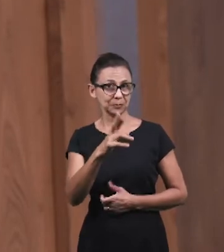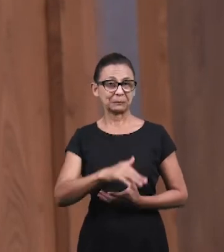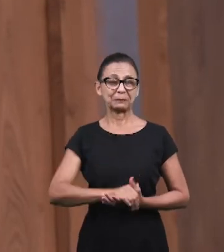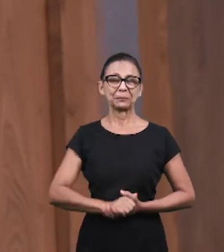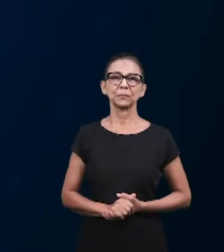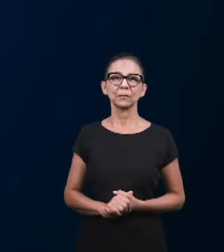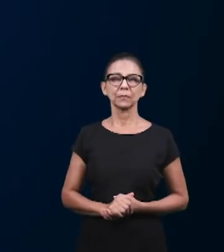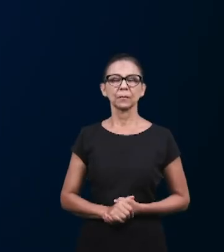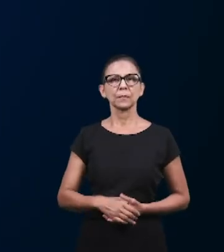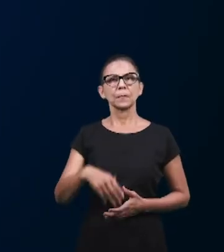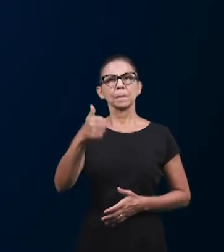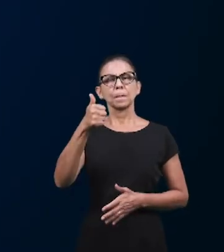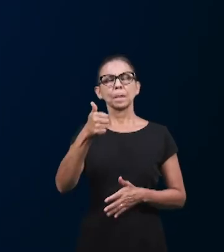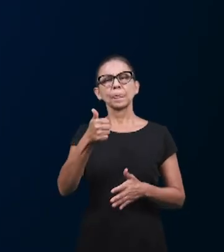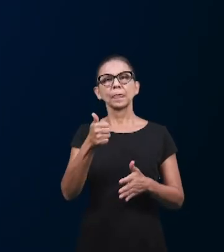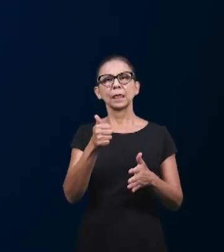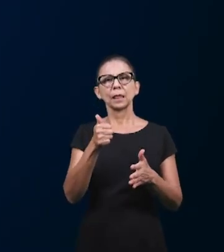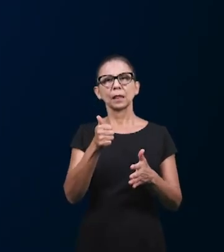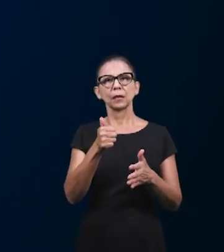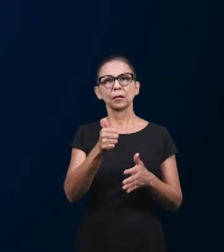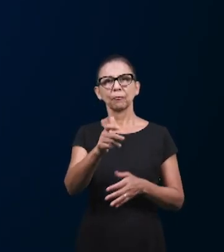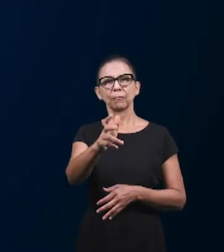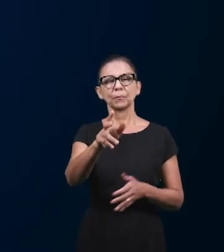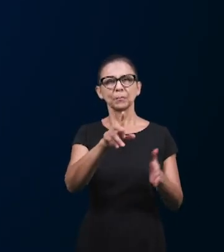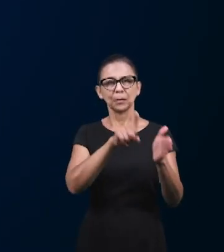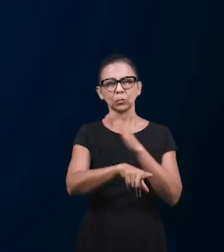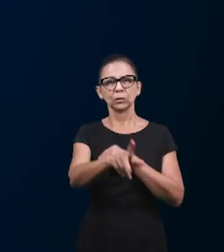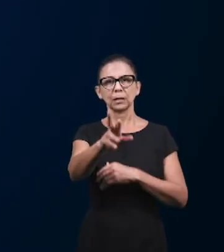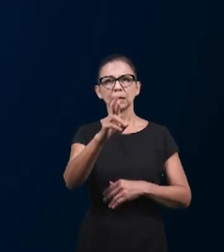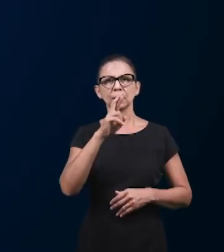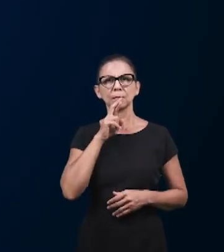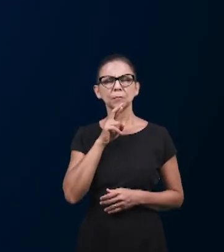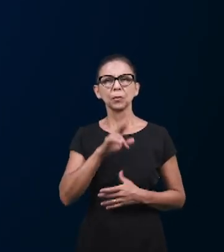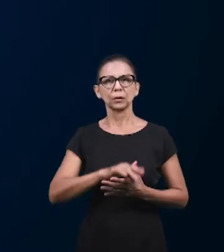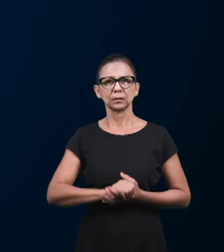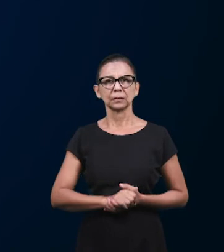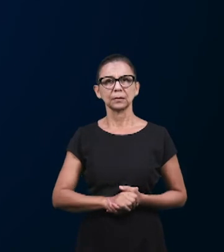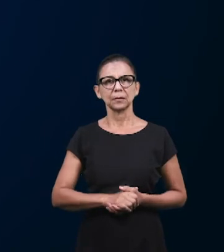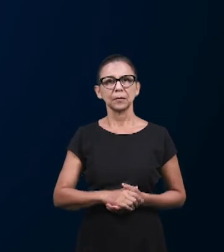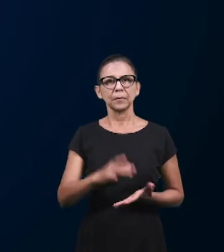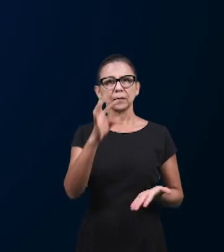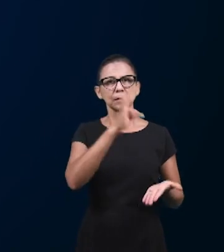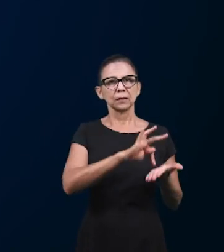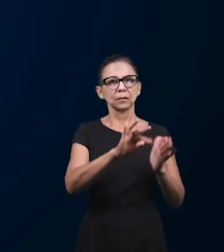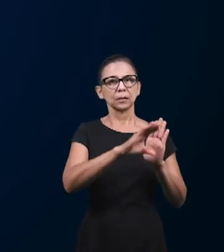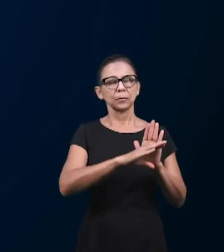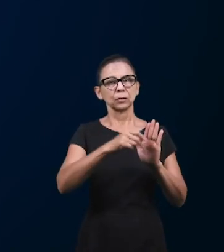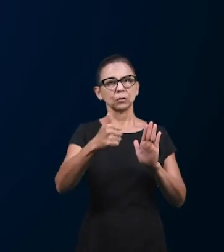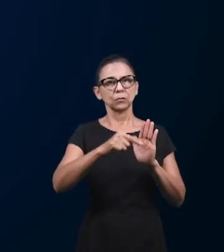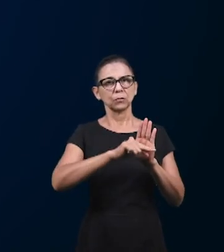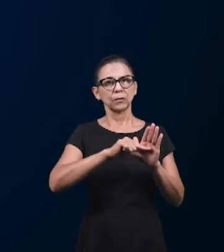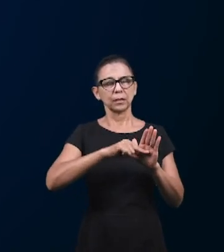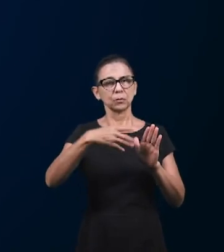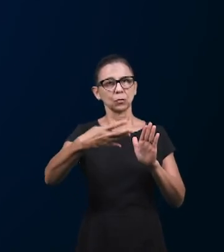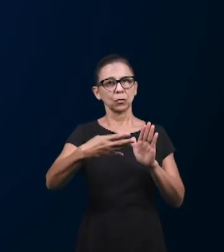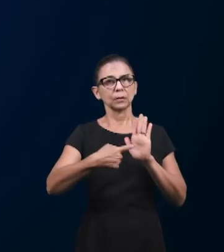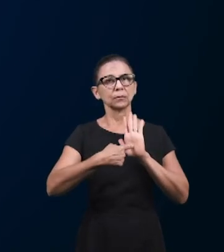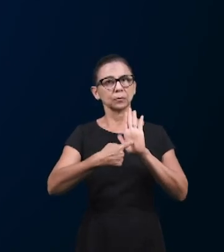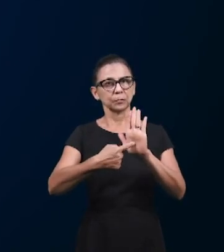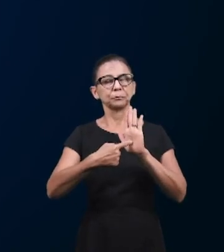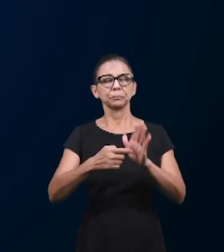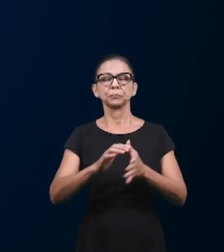primeira pergunta. Respondendo à primeira pergunta sobre de onde veio a sua eleição, no livro de 1 Tessalonicenses, capítulo 1, verso 4, nos